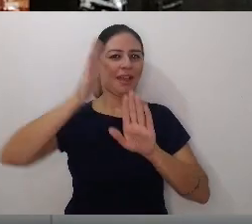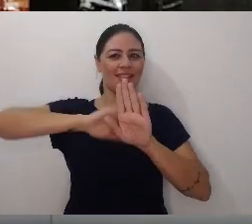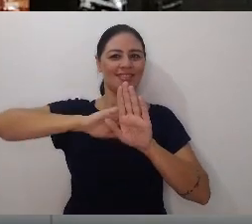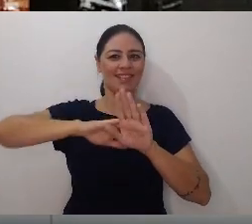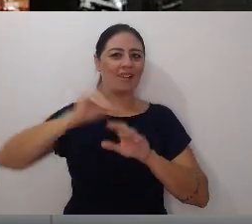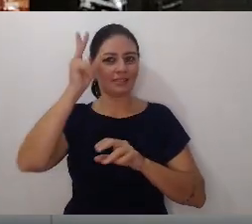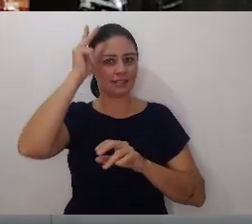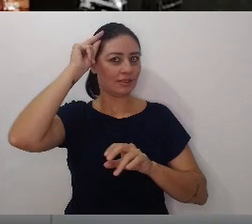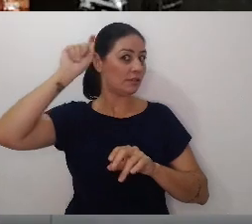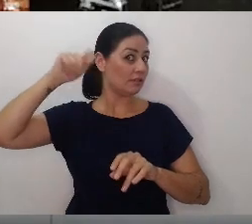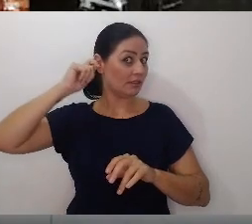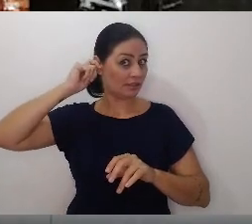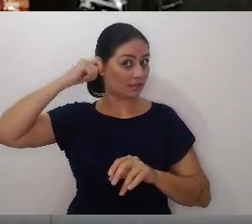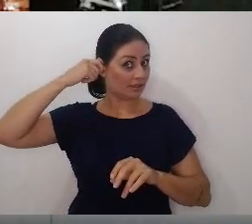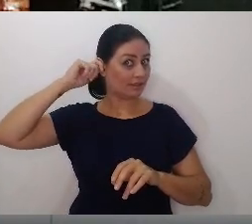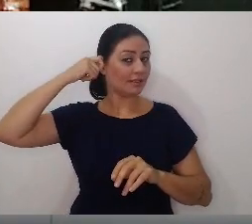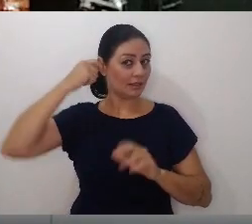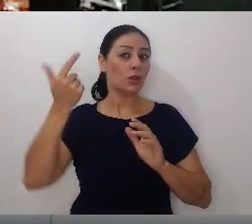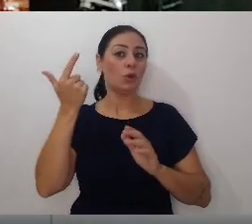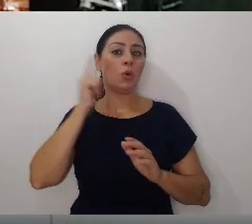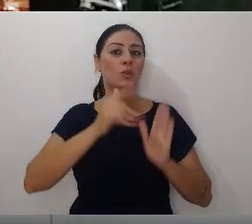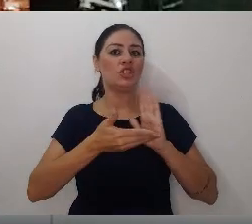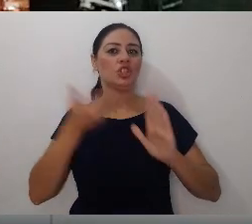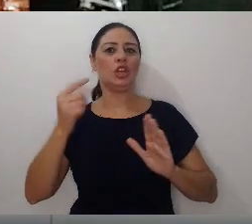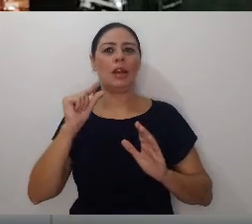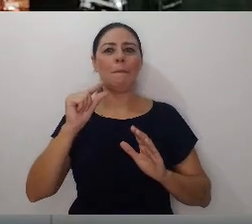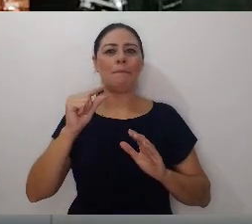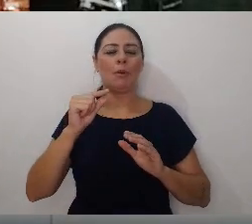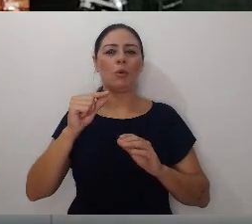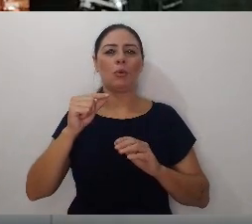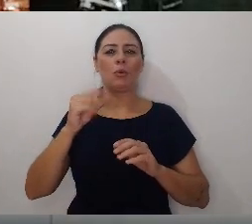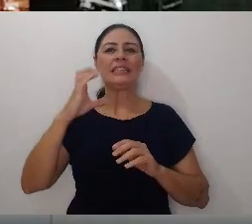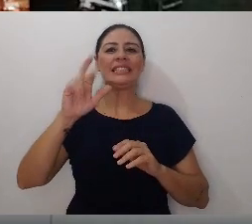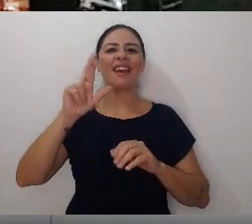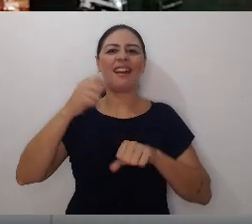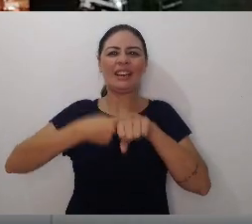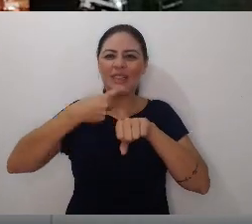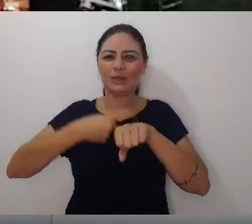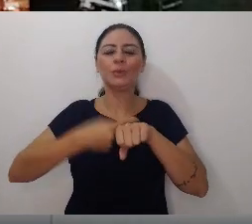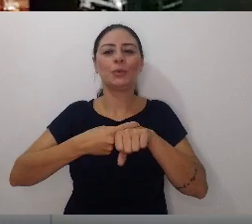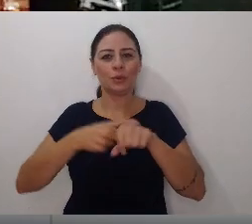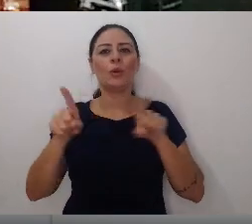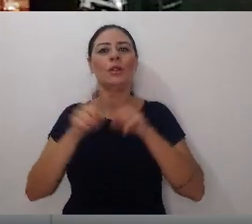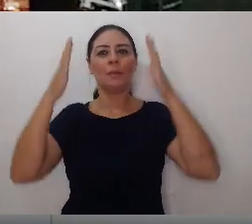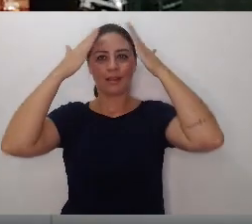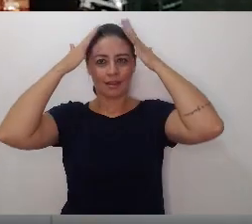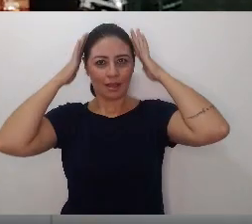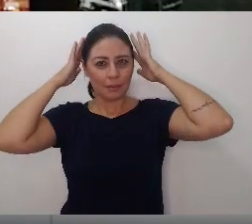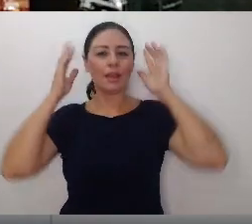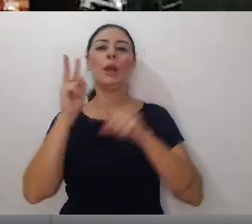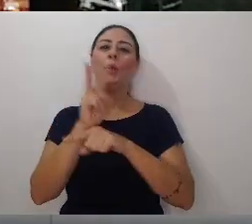é um grampinho de cabelo. Pega aquela bundinha do grampinho de cabelo e consegue puxar um pouquinho a cera por ali. É melhor